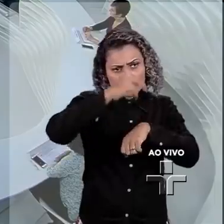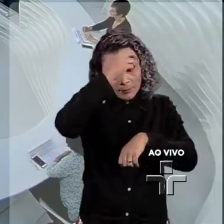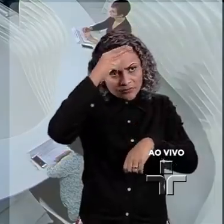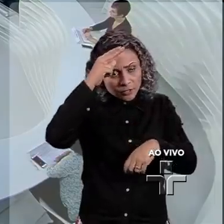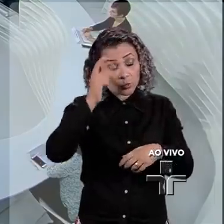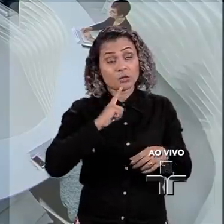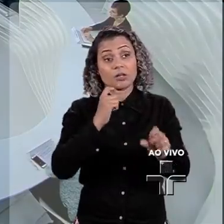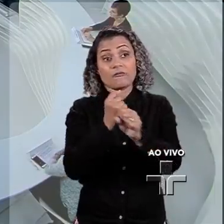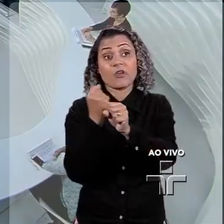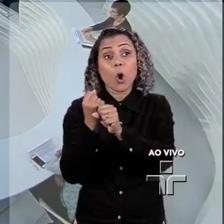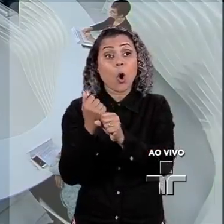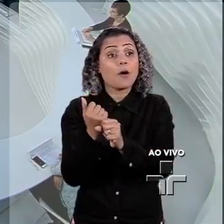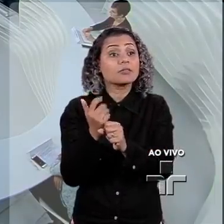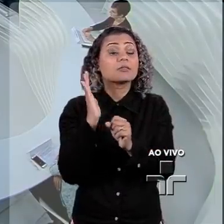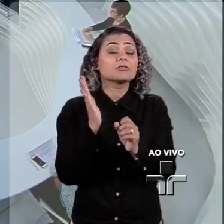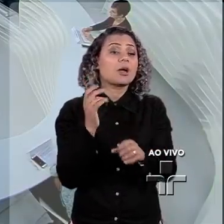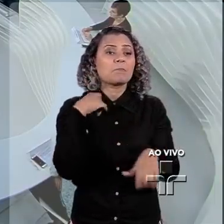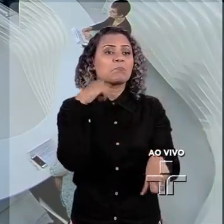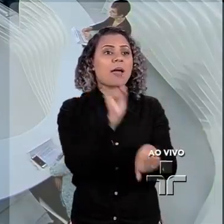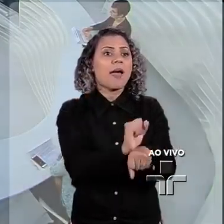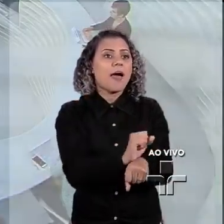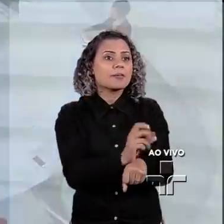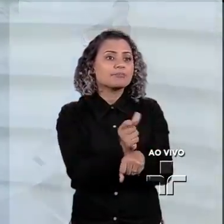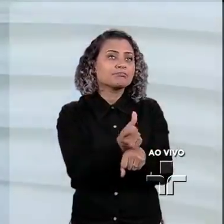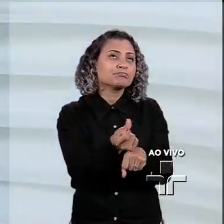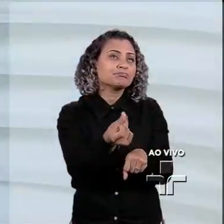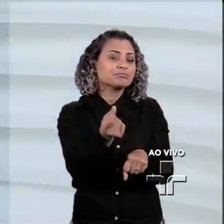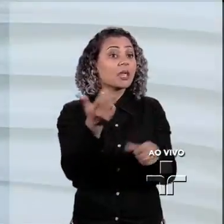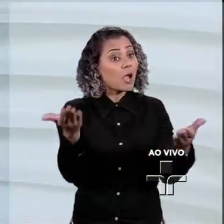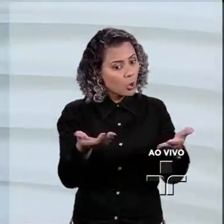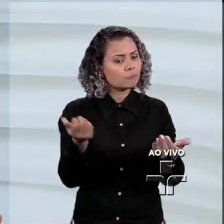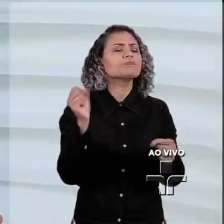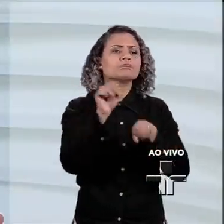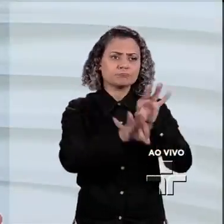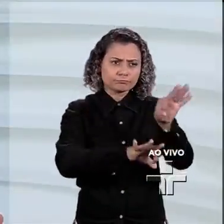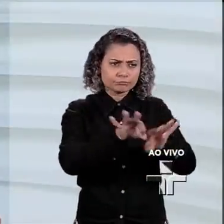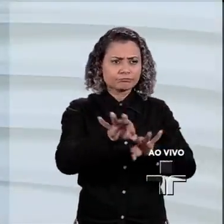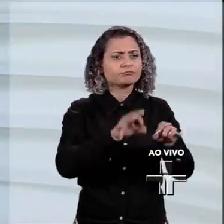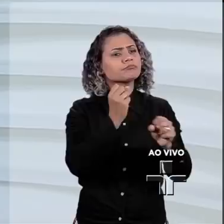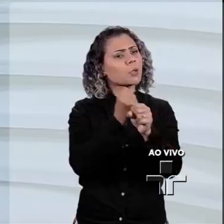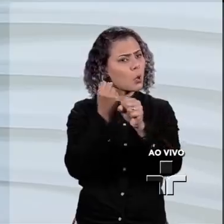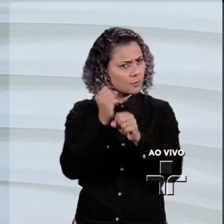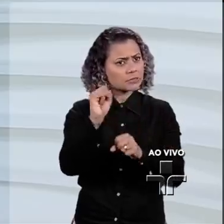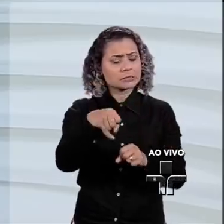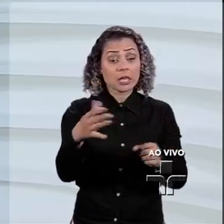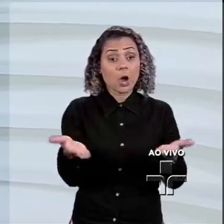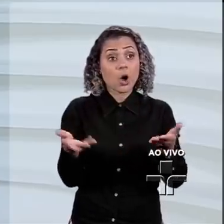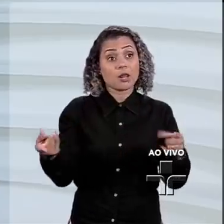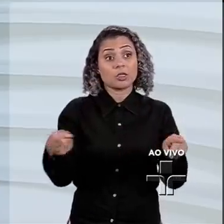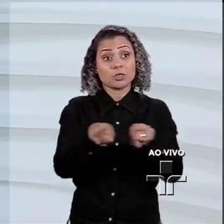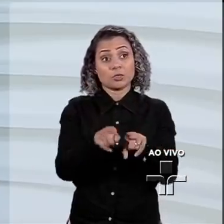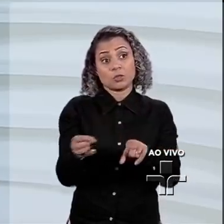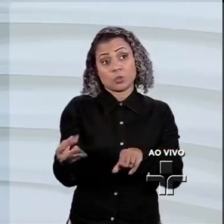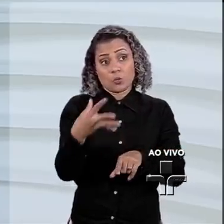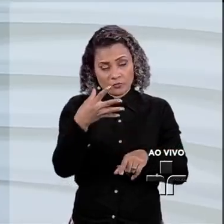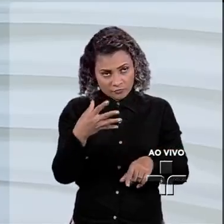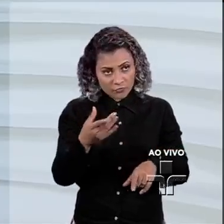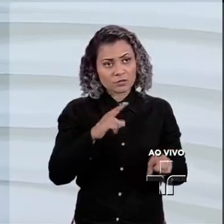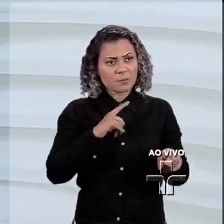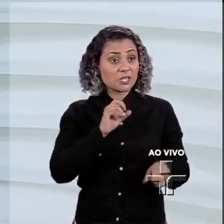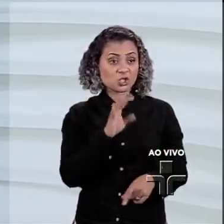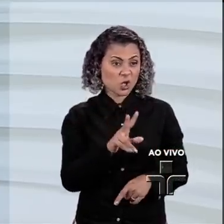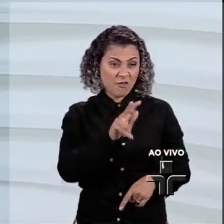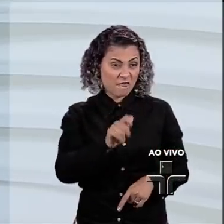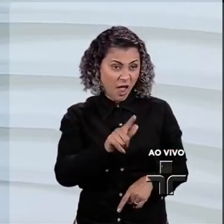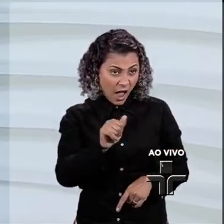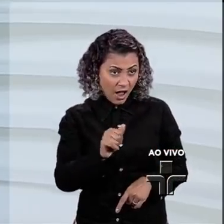obras que encontramos pela metade quando assumimos, quanto novos convênios estabelecidos. Não foi só ampliando vaga